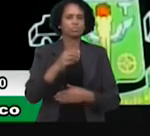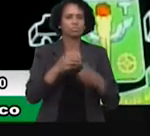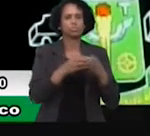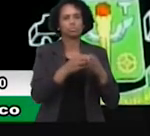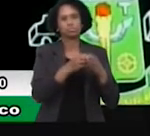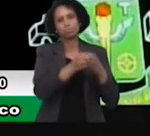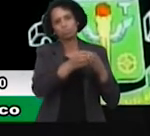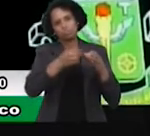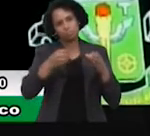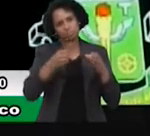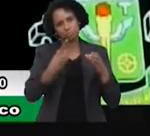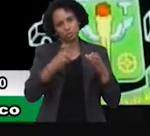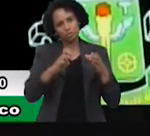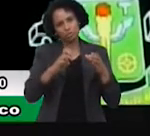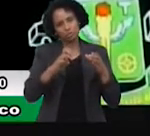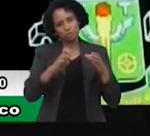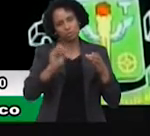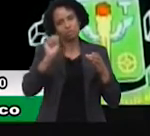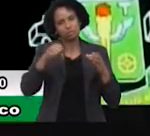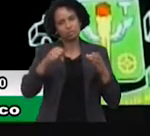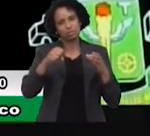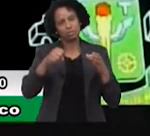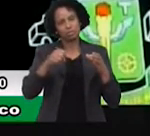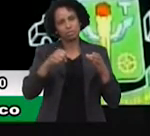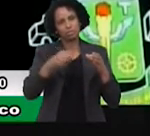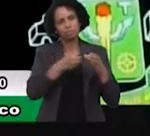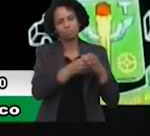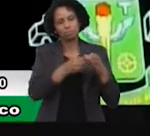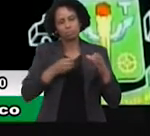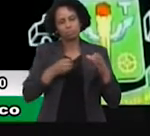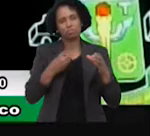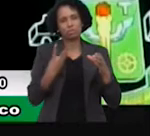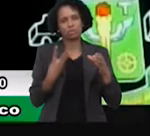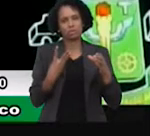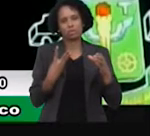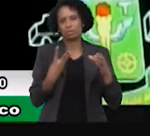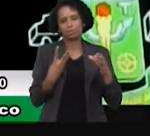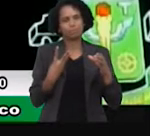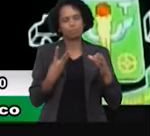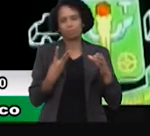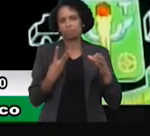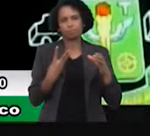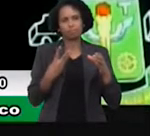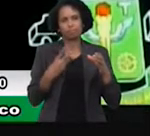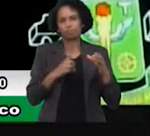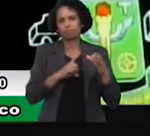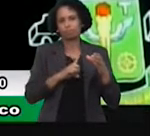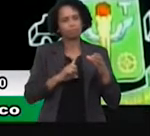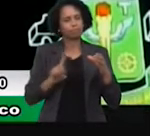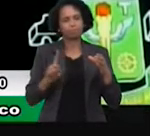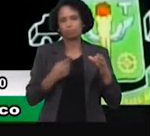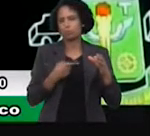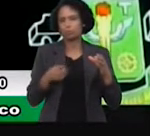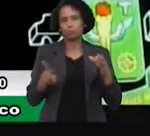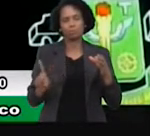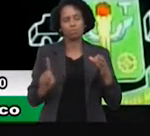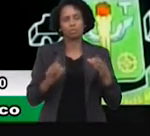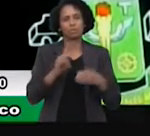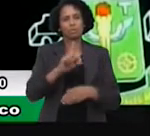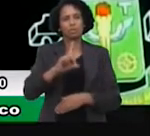e 3 contrários. Aprovado em segunda discussão o PLC